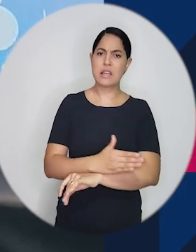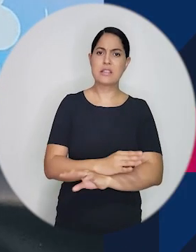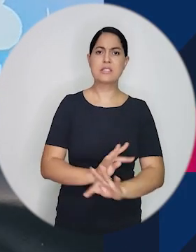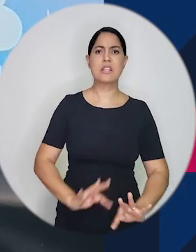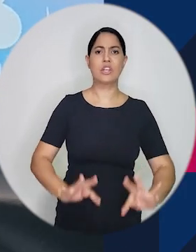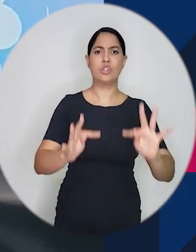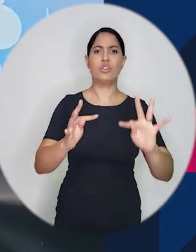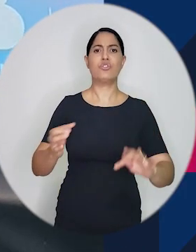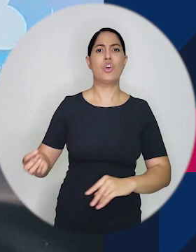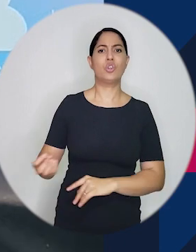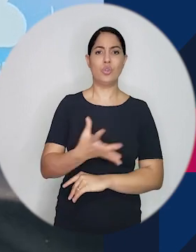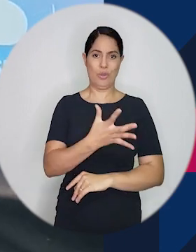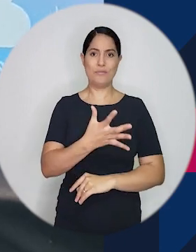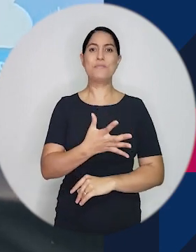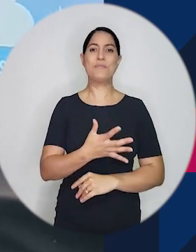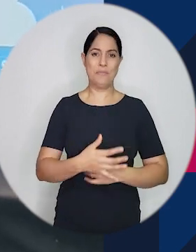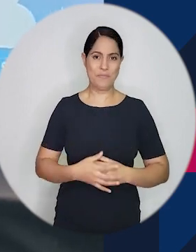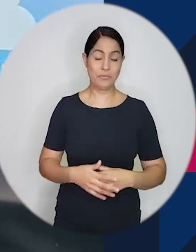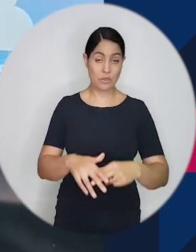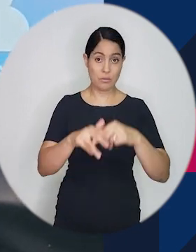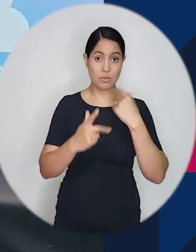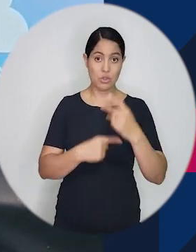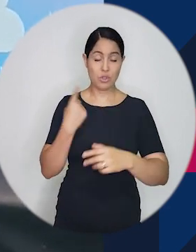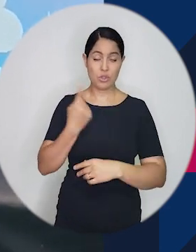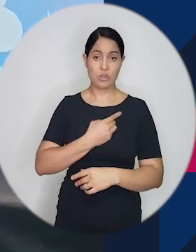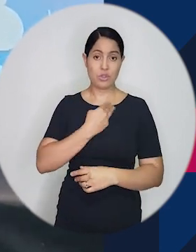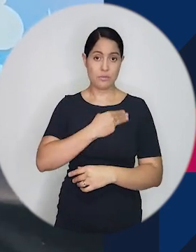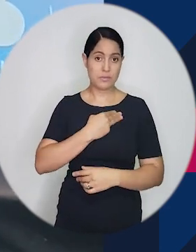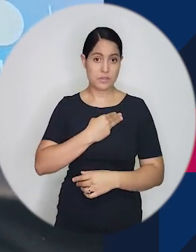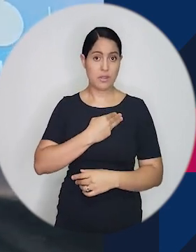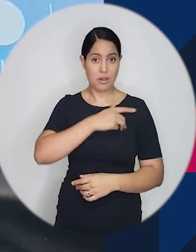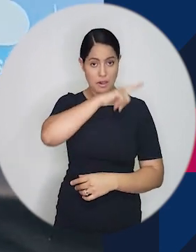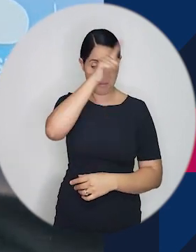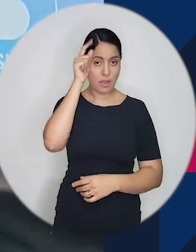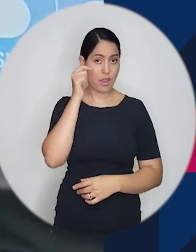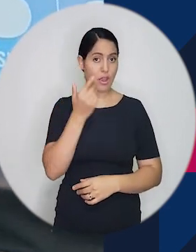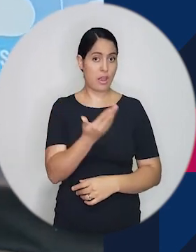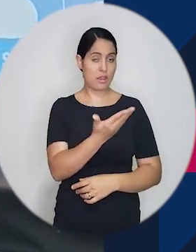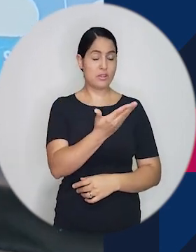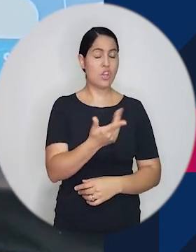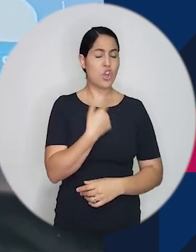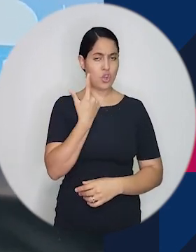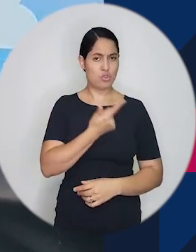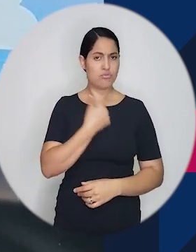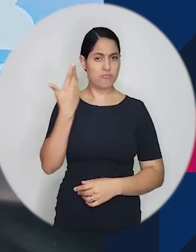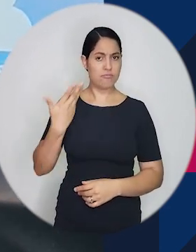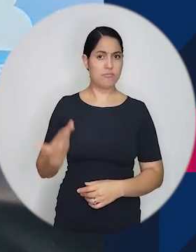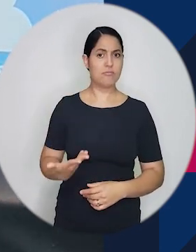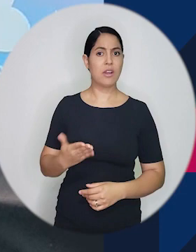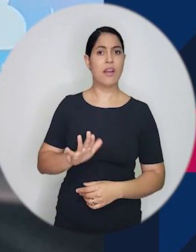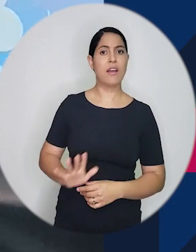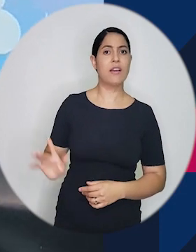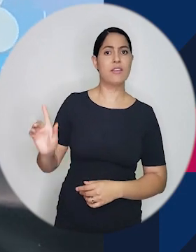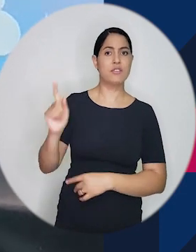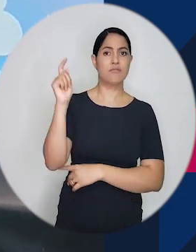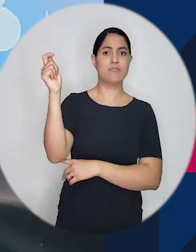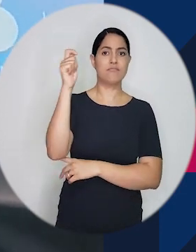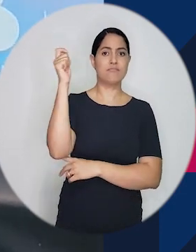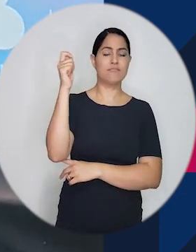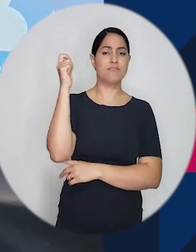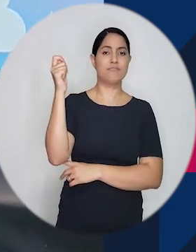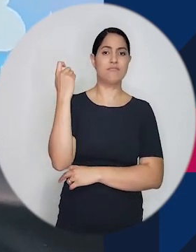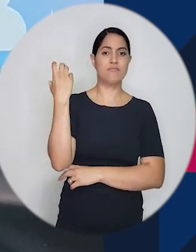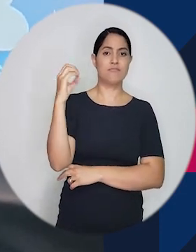conhecimento e acesso às novas ferramentas tecnológicas. E esta missão, presidente Lamarck, está sendo cumprida com louvor pela